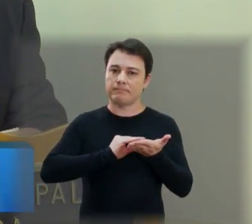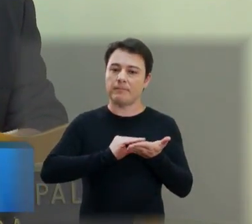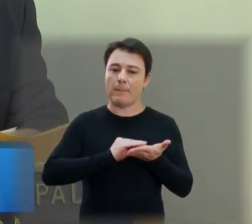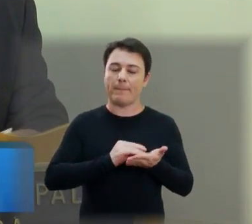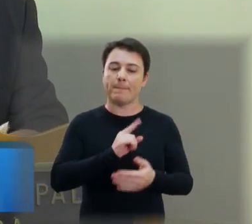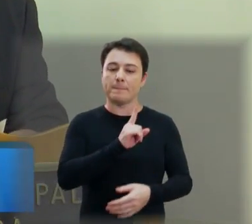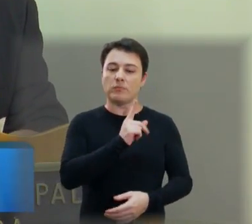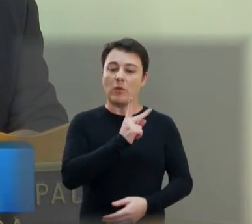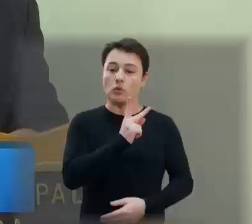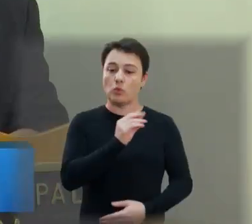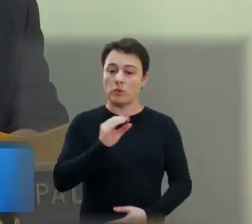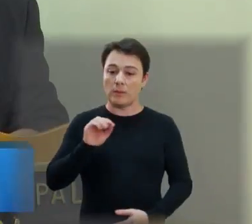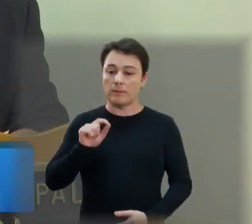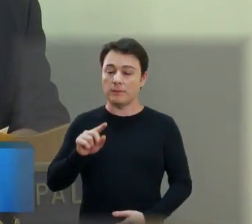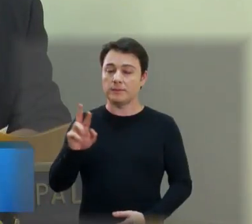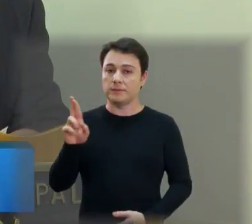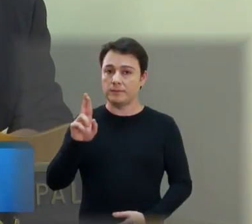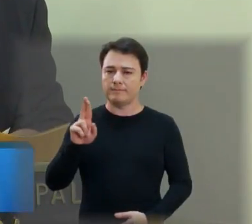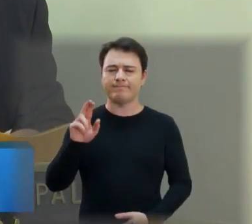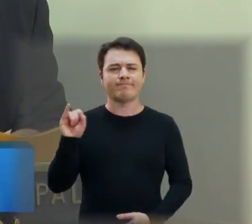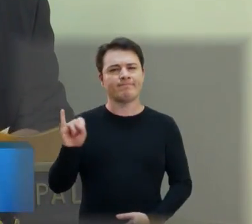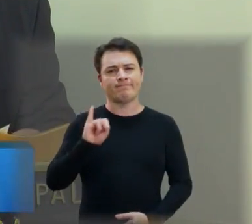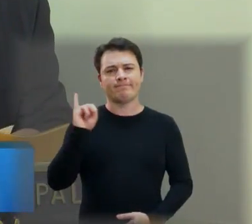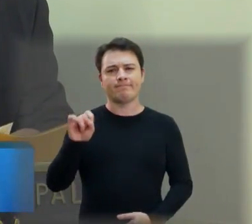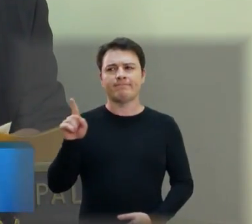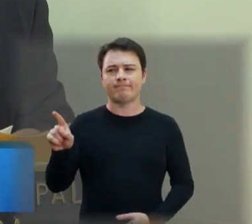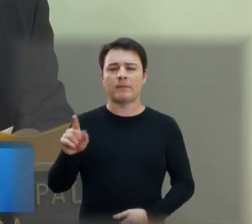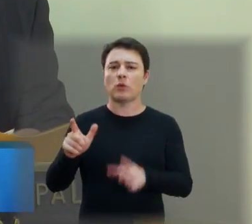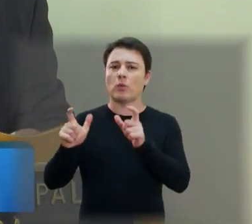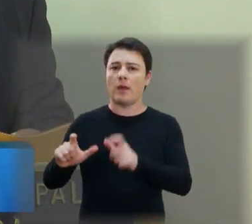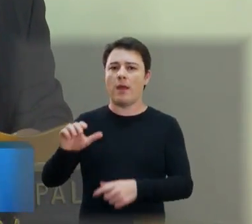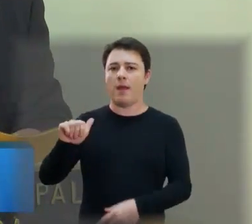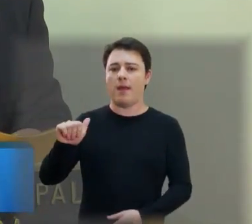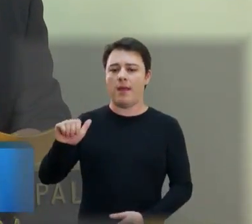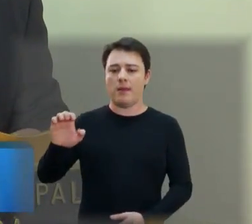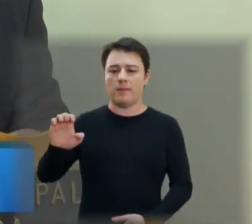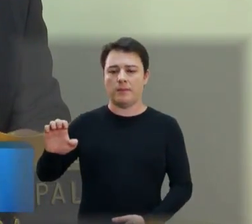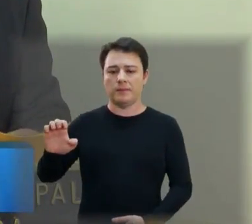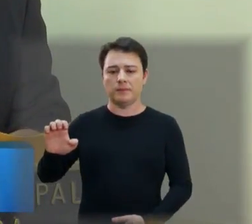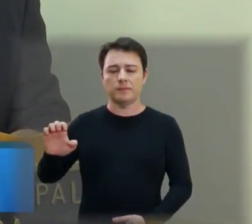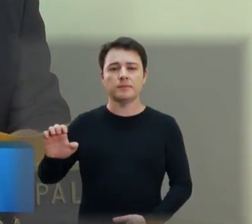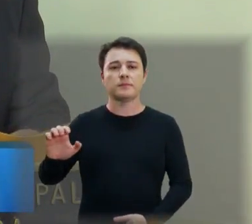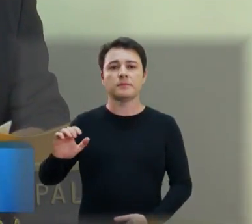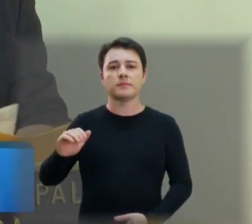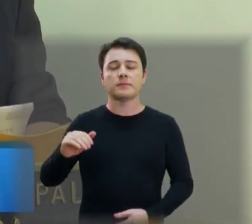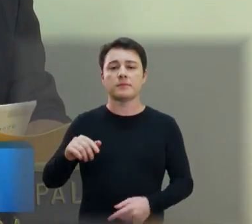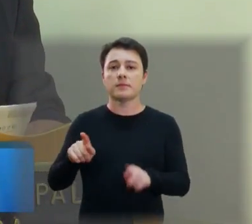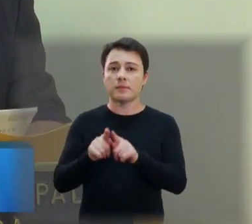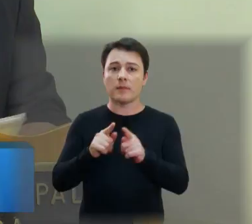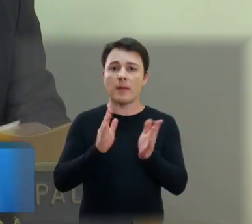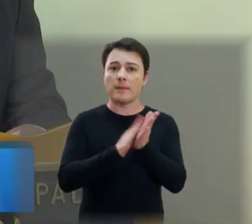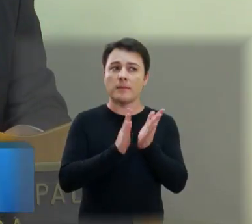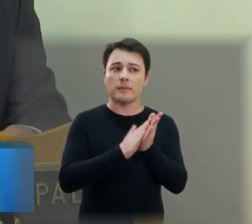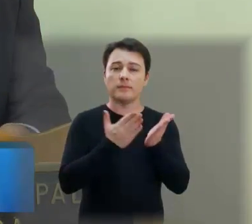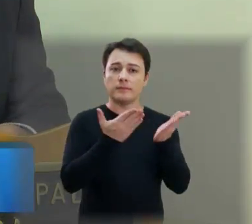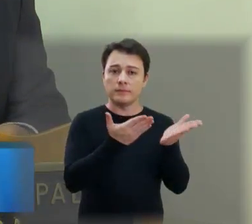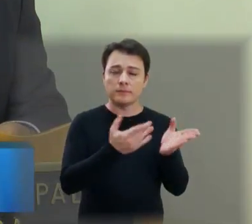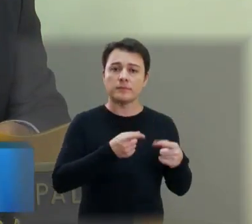de R$ 200 mil, que é muito importante para a AEE. E parabenizá-lo, né, porque tem